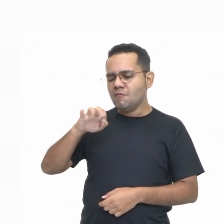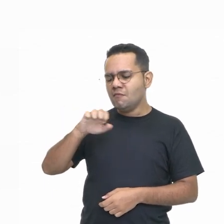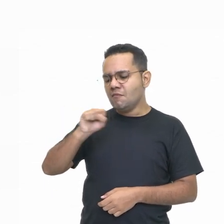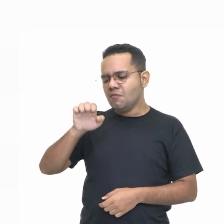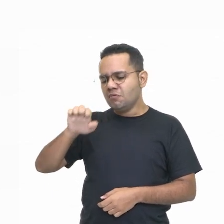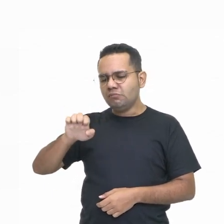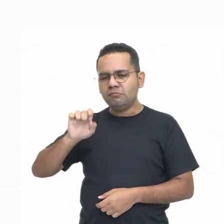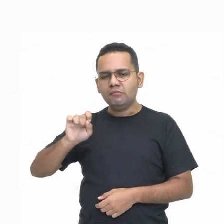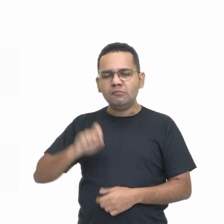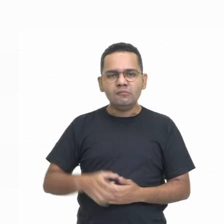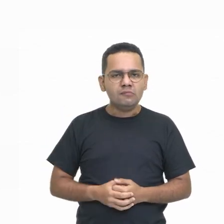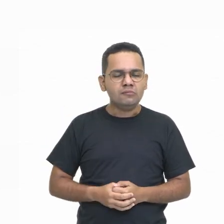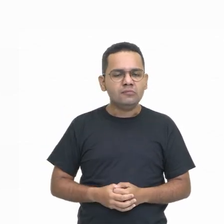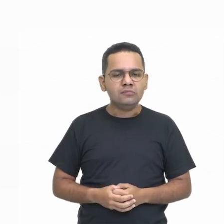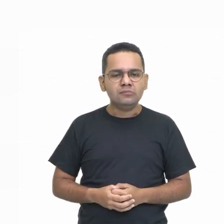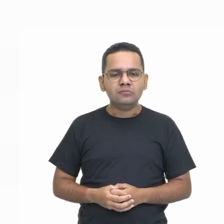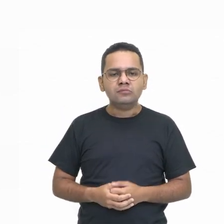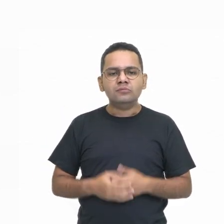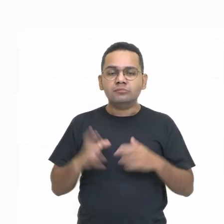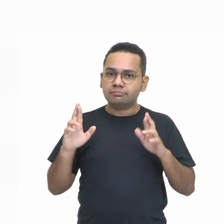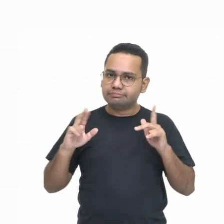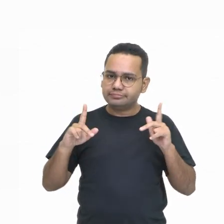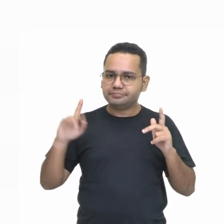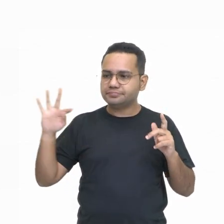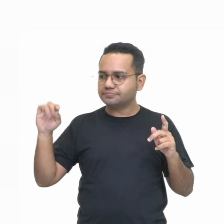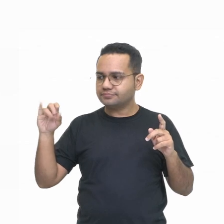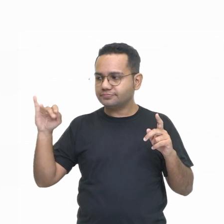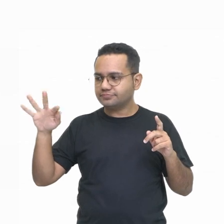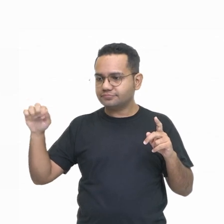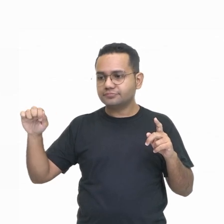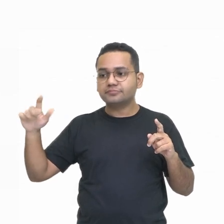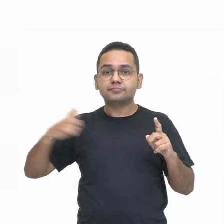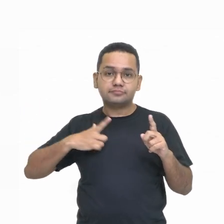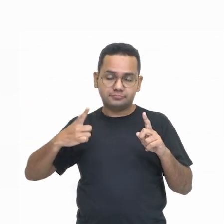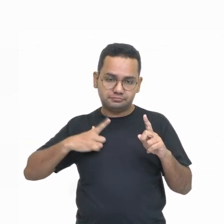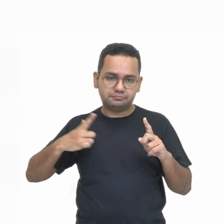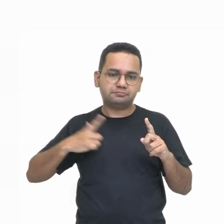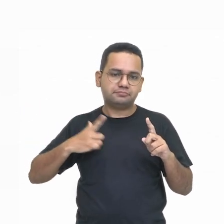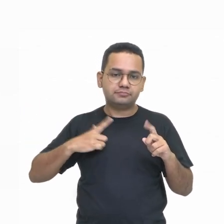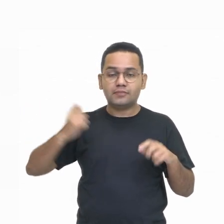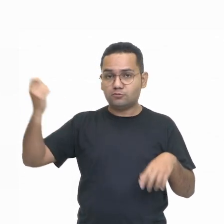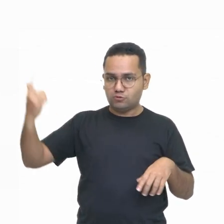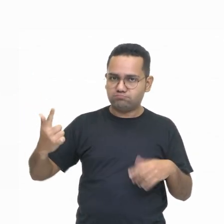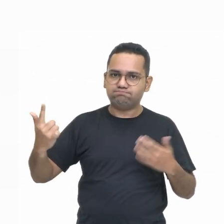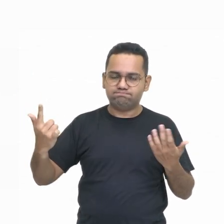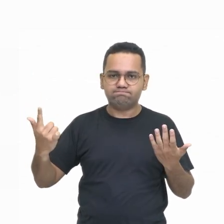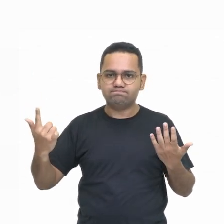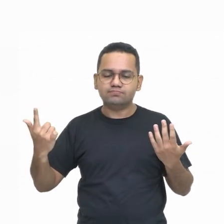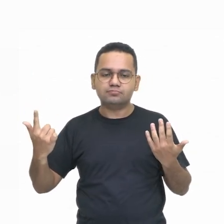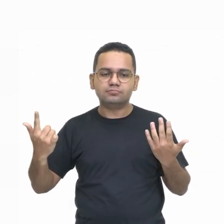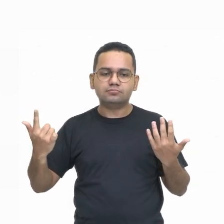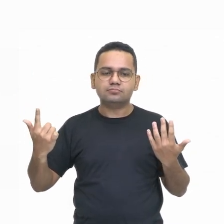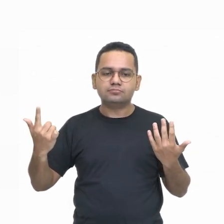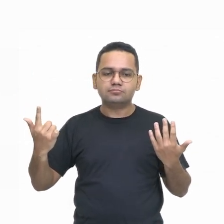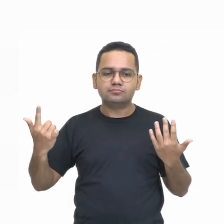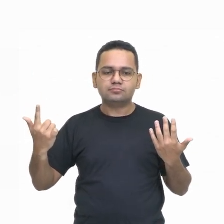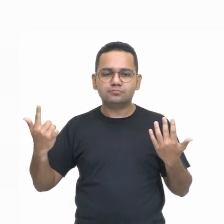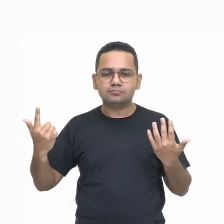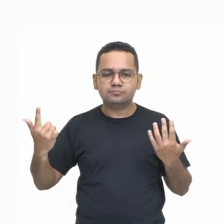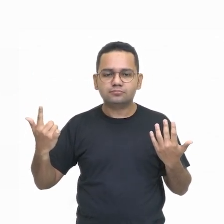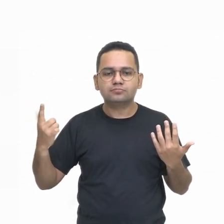diferente da fotossíntese, onde a gente utiliza uma matéria orgânica, né? Nós temos aí a utilização